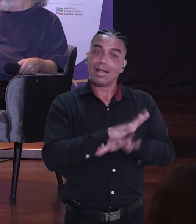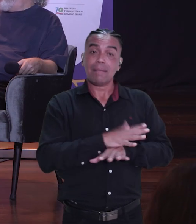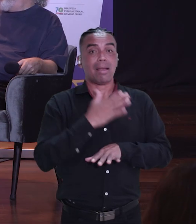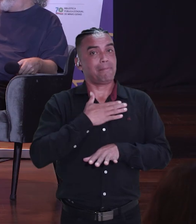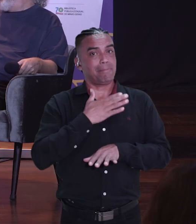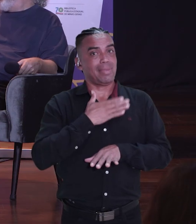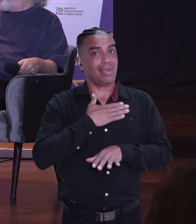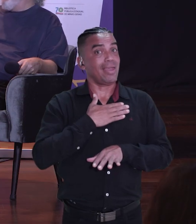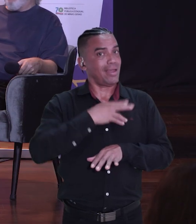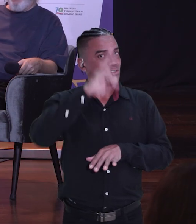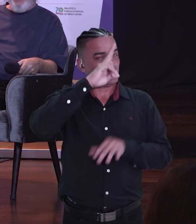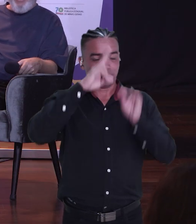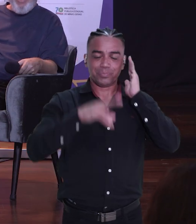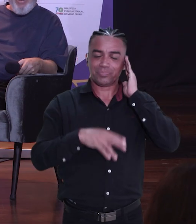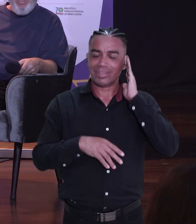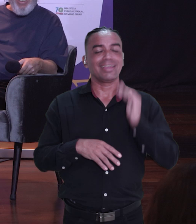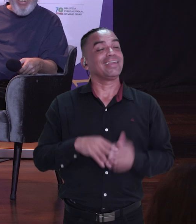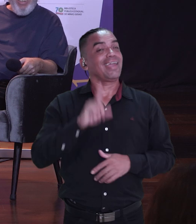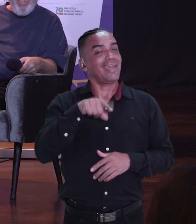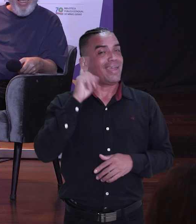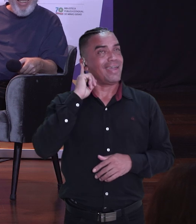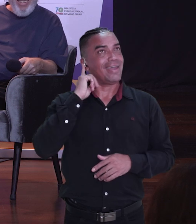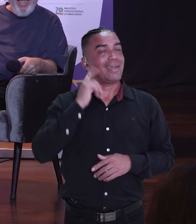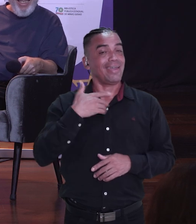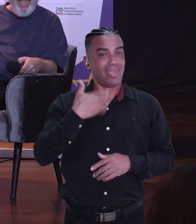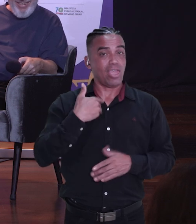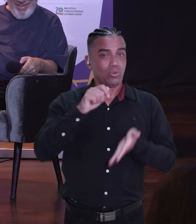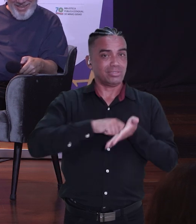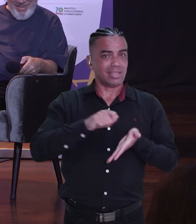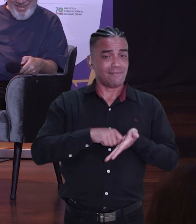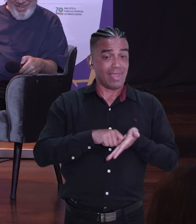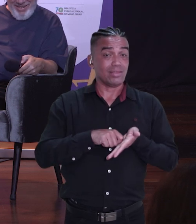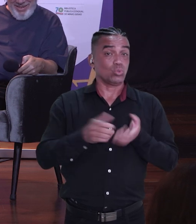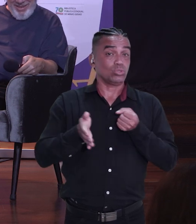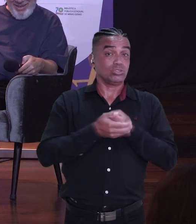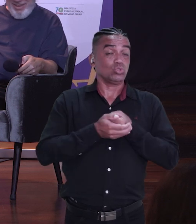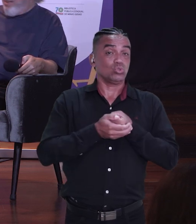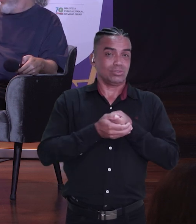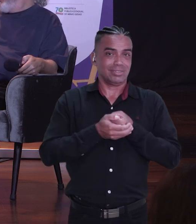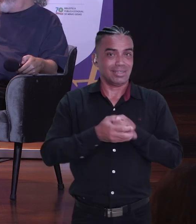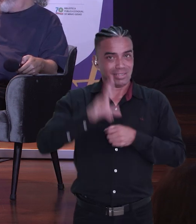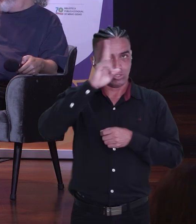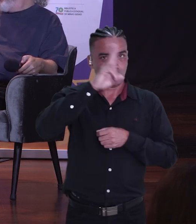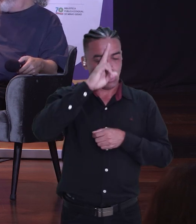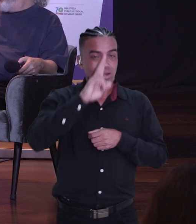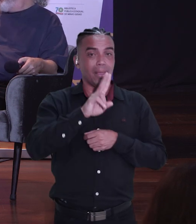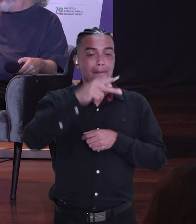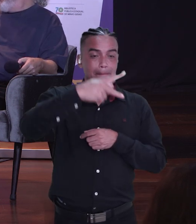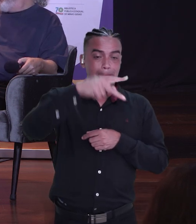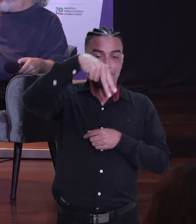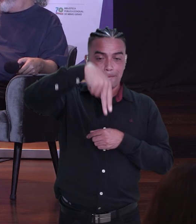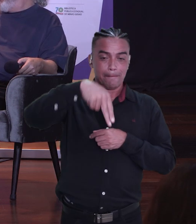acabar de falar do meu caso, que é o seguinte: eu estava escrevendo escondido já. Os contos do Pente